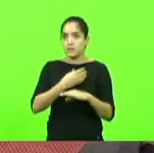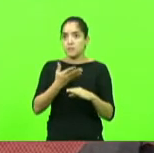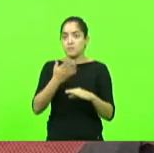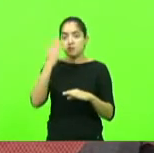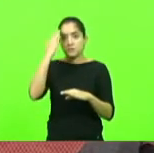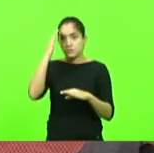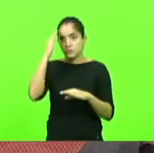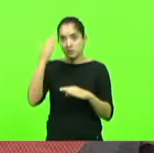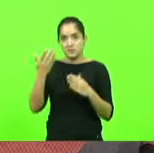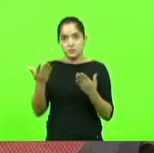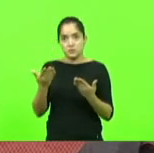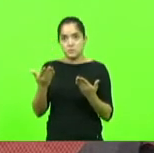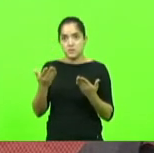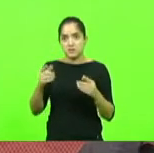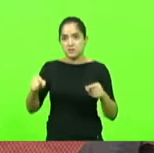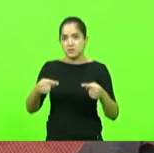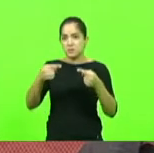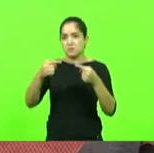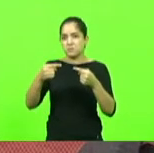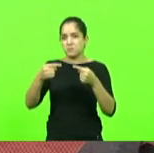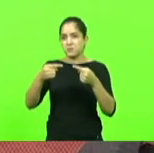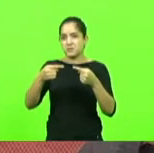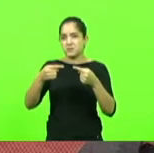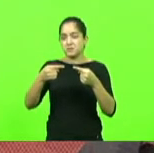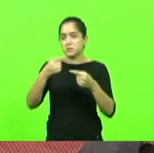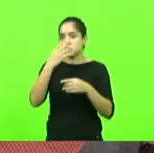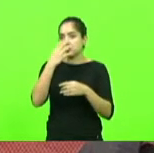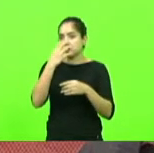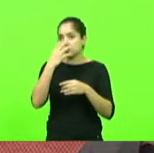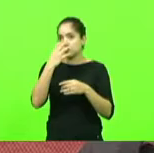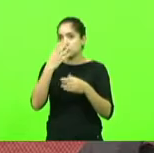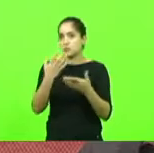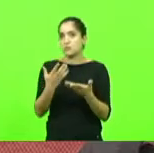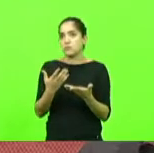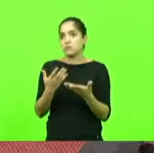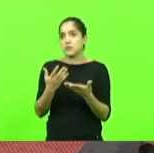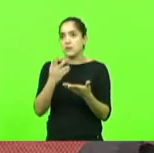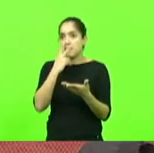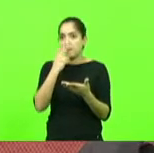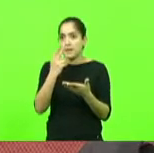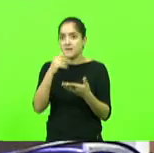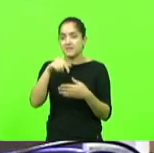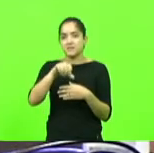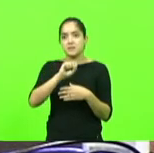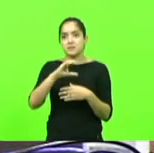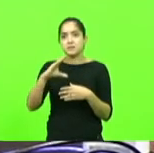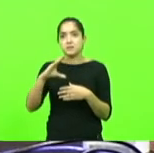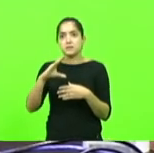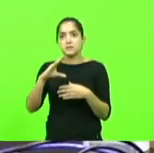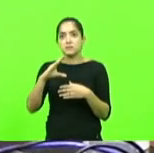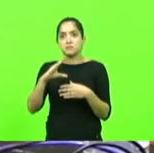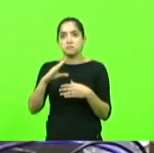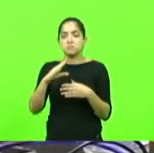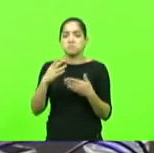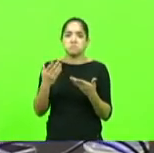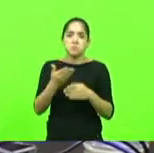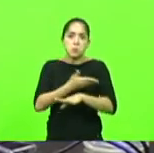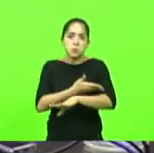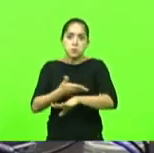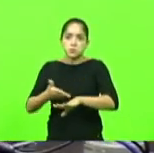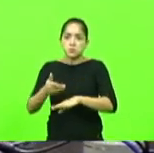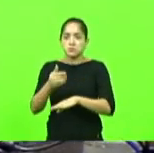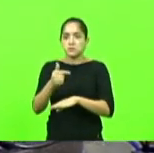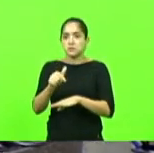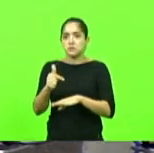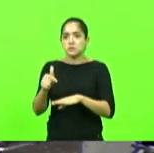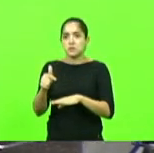bem essas competições de corrida de cães. Parece que em Santa Catarina não tem essa prática. Pelo